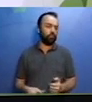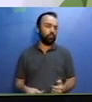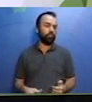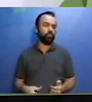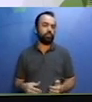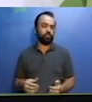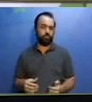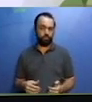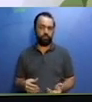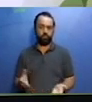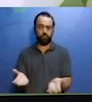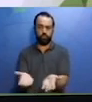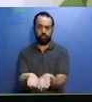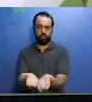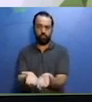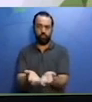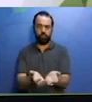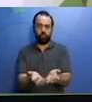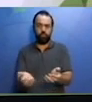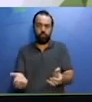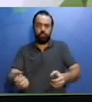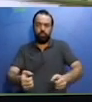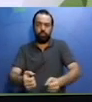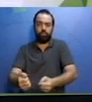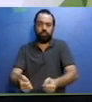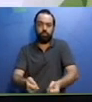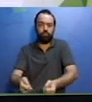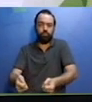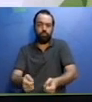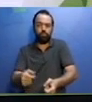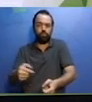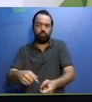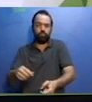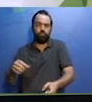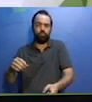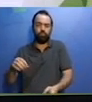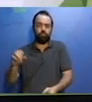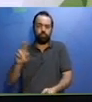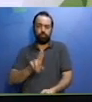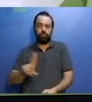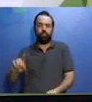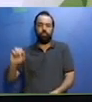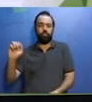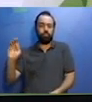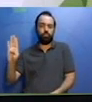Esse recipiente que é utilizado aqui no garimpo, ele é chamado de bateia.